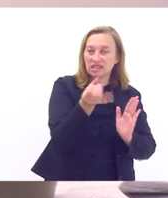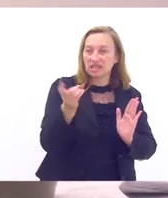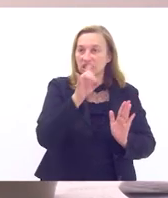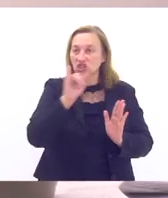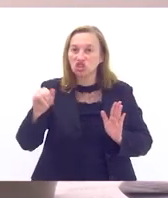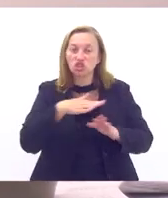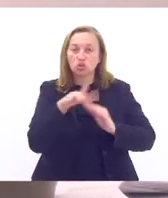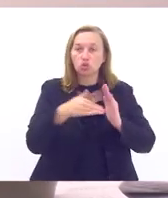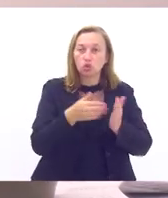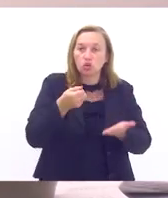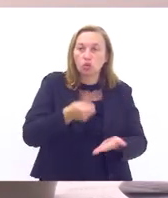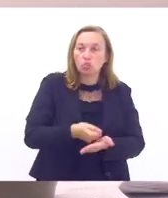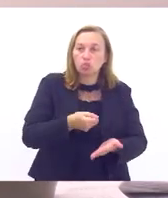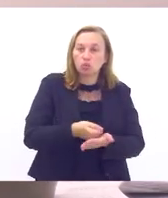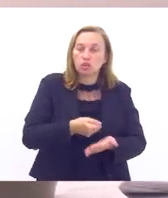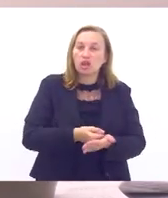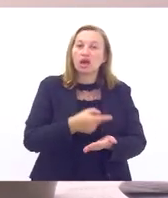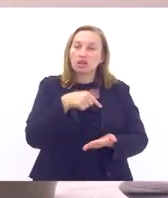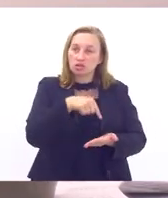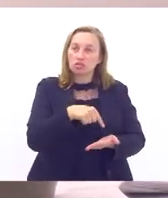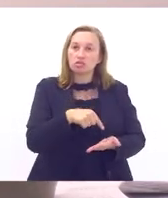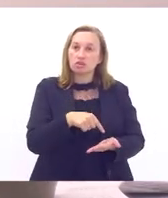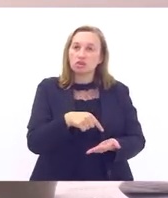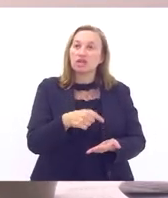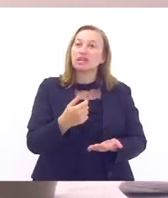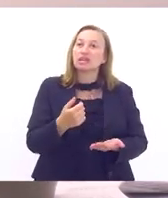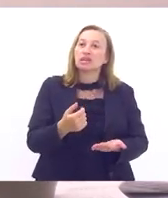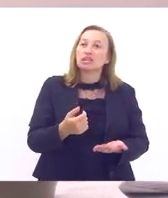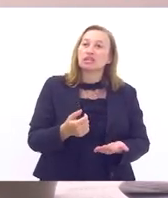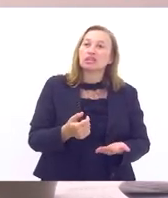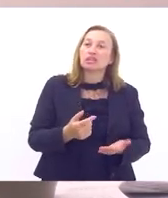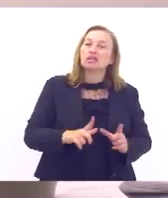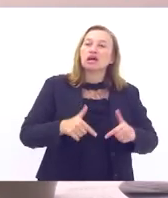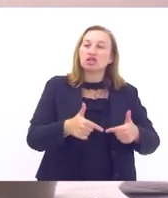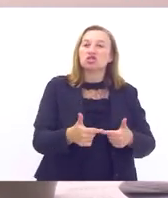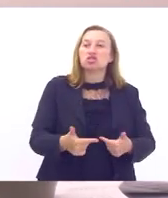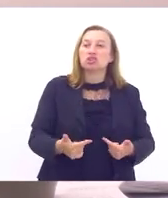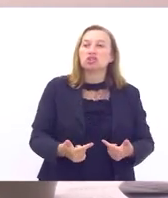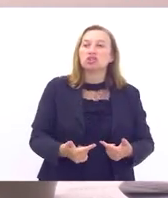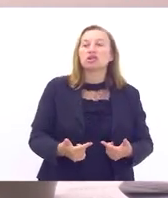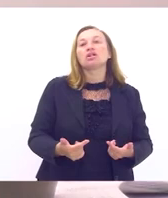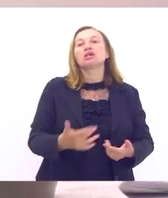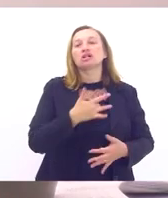todas as obrigações, as condenações da ação civil pública